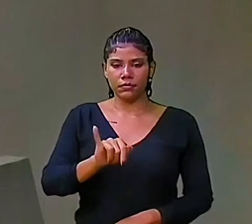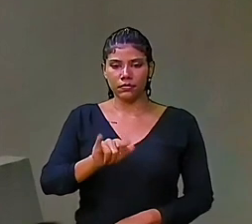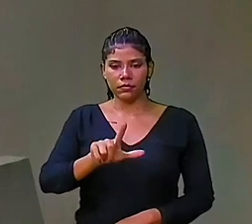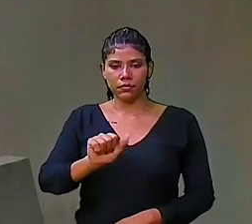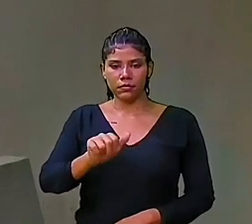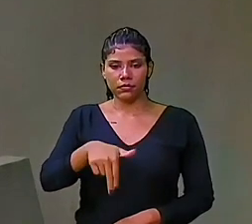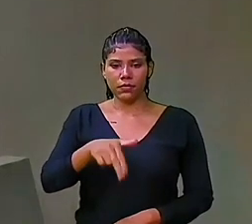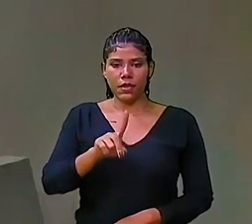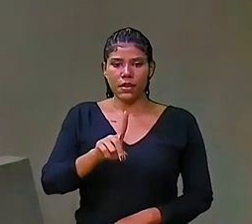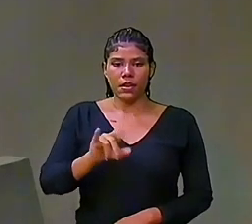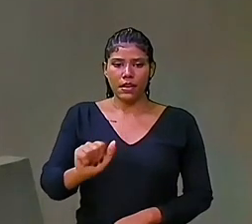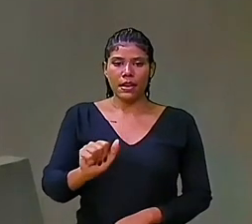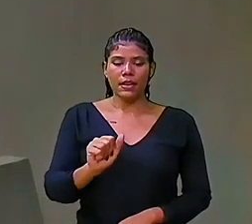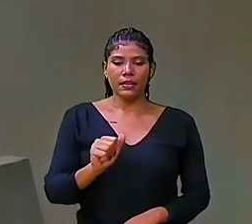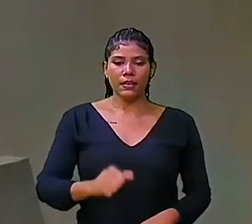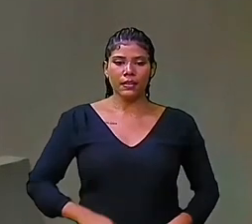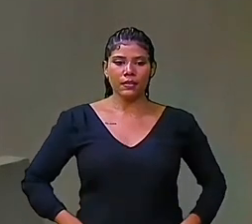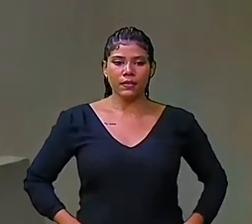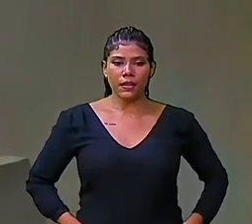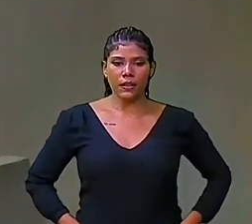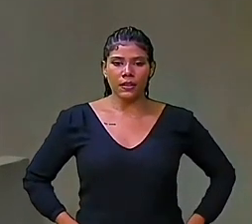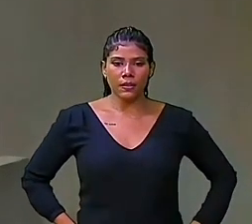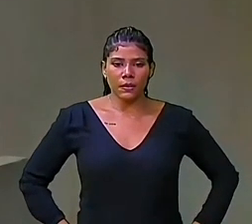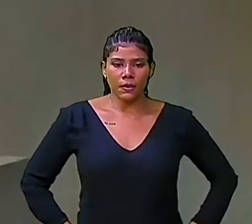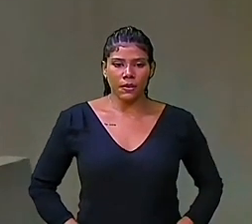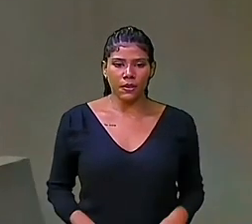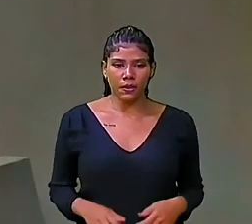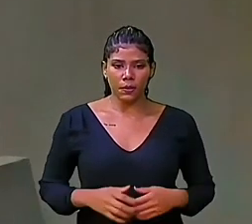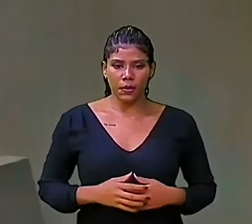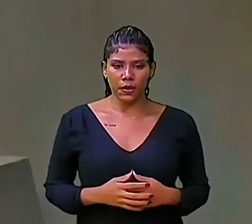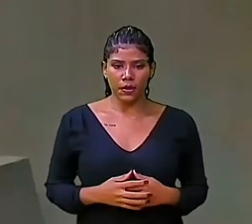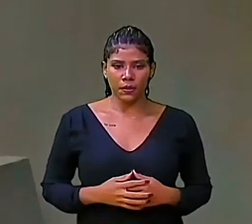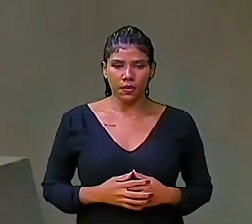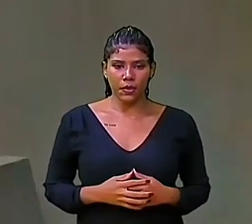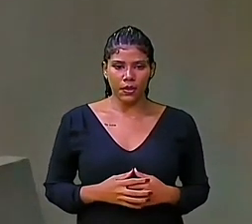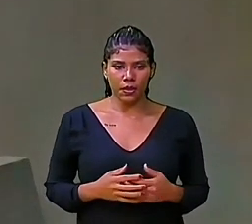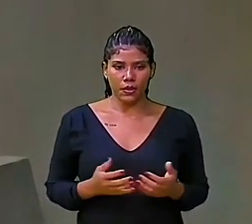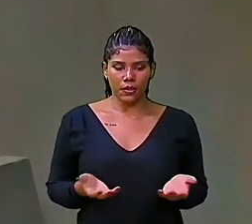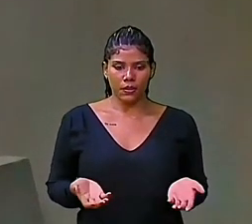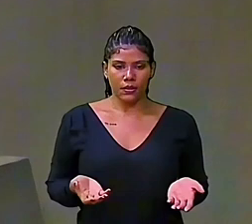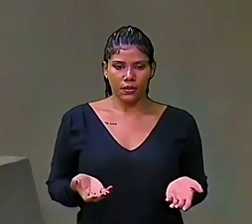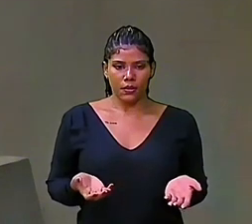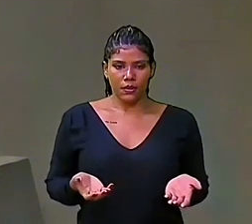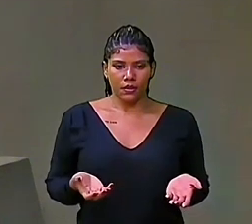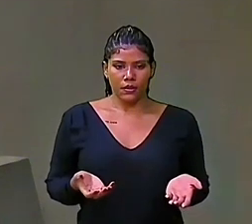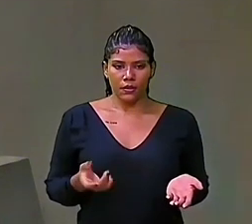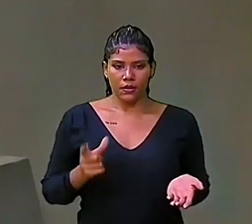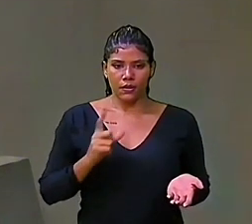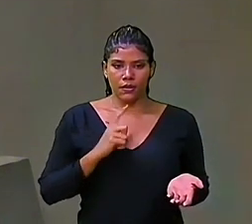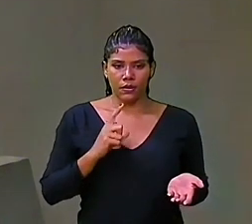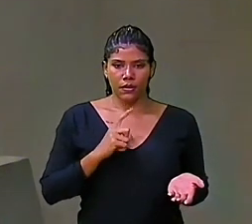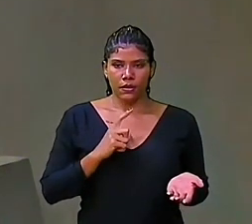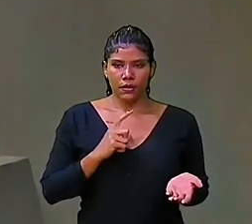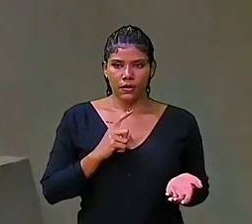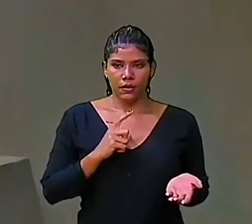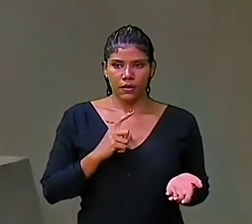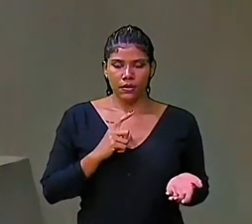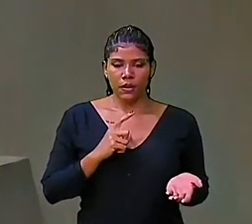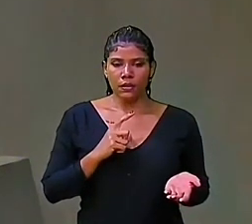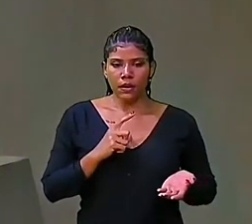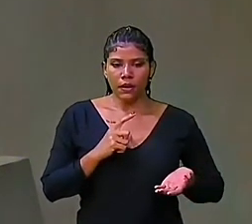muito jovens, vão se reunir na tarde de amanhã, tarde e noite de amanhã, para fazer um ato de memória,